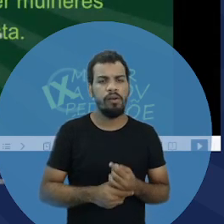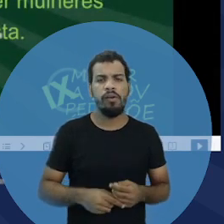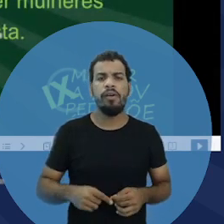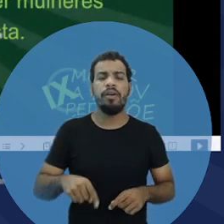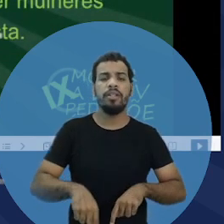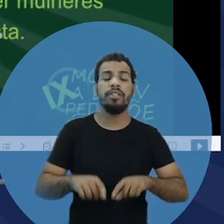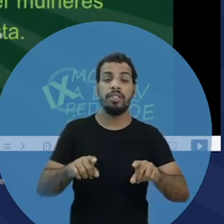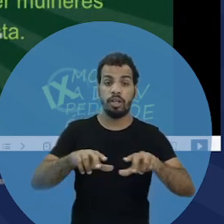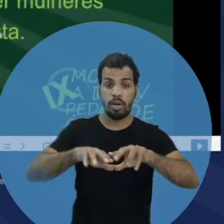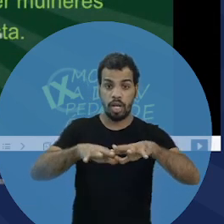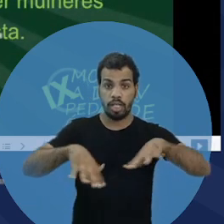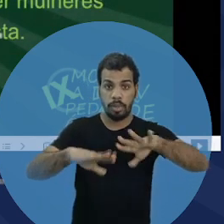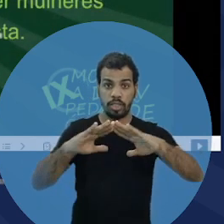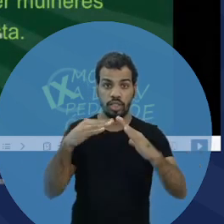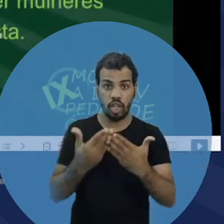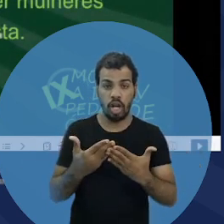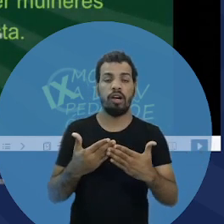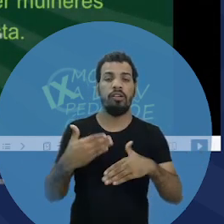escolar,